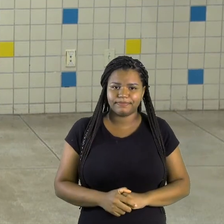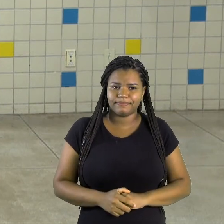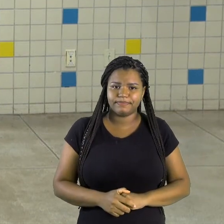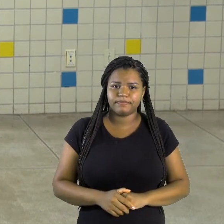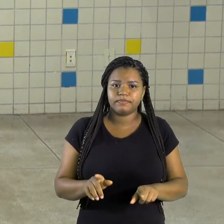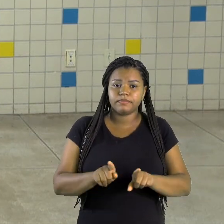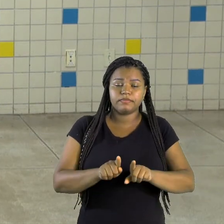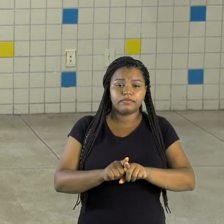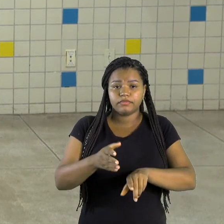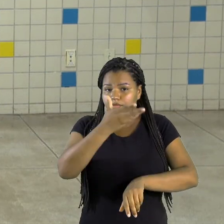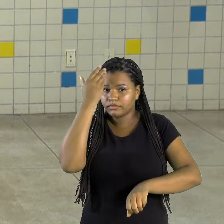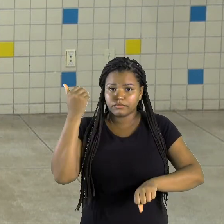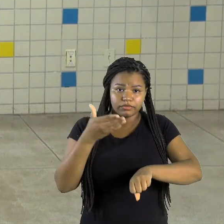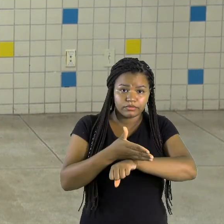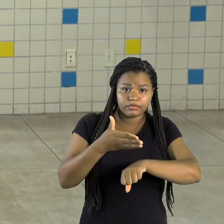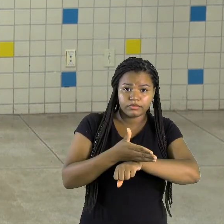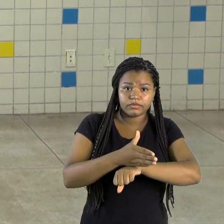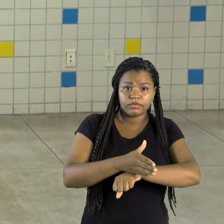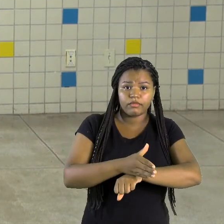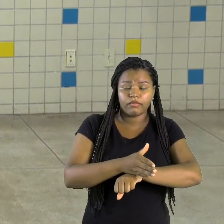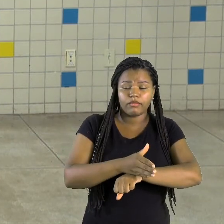de acessar o canal